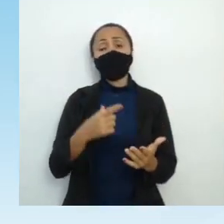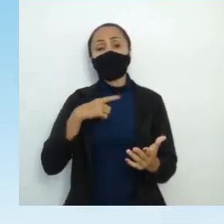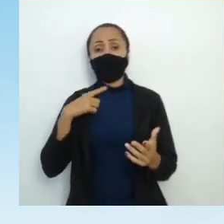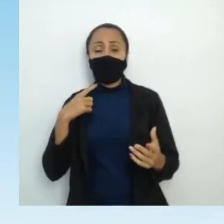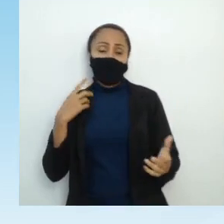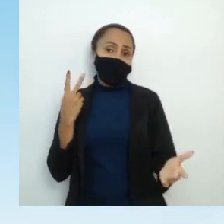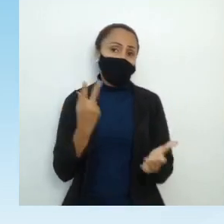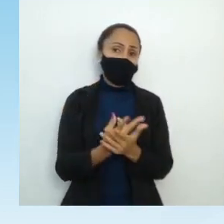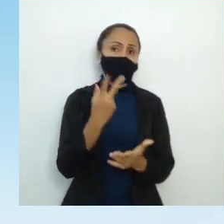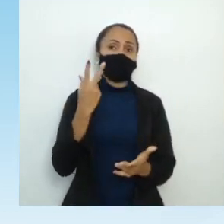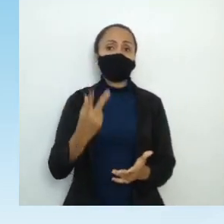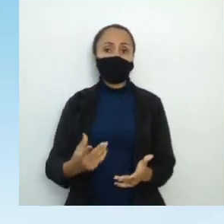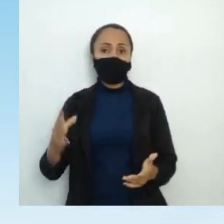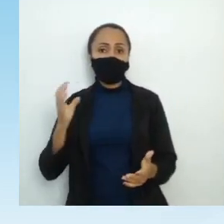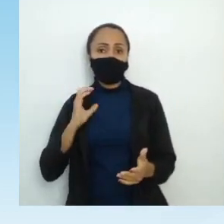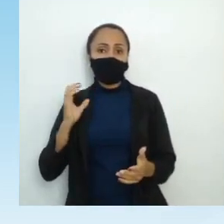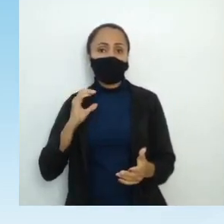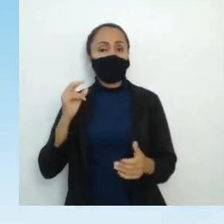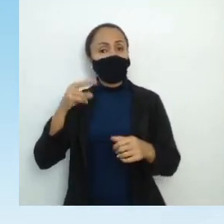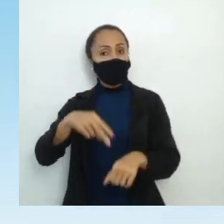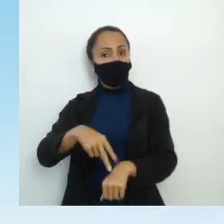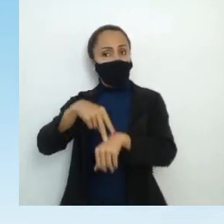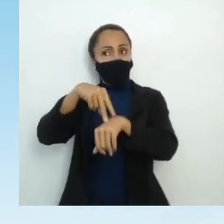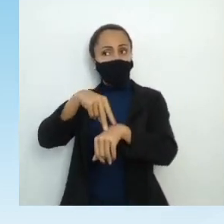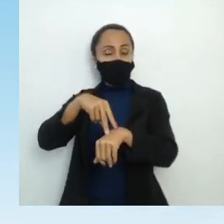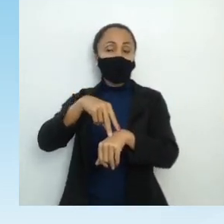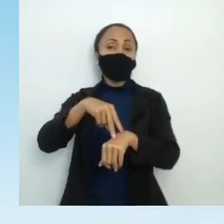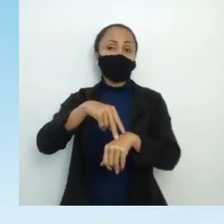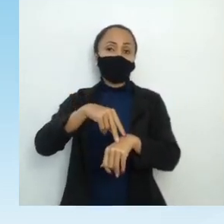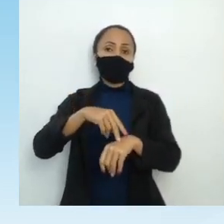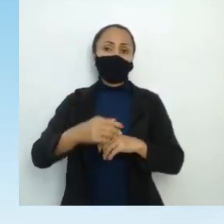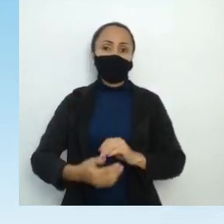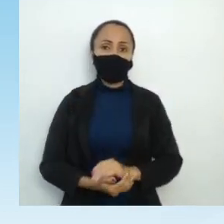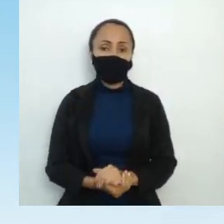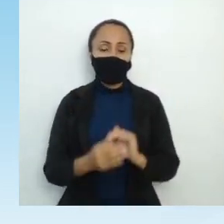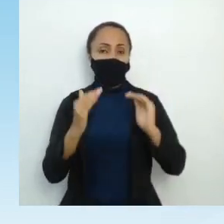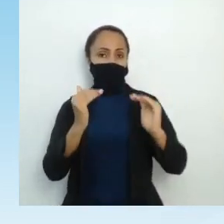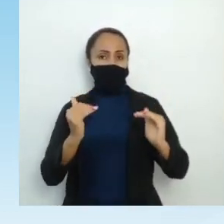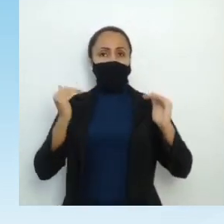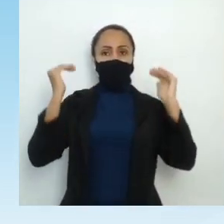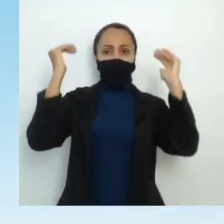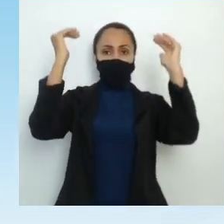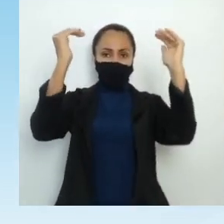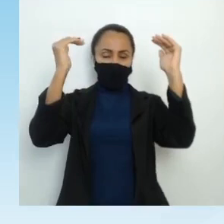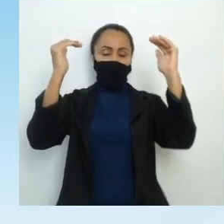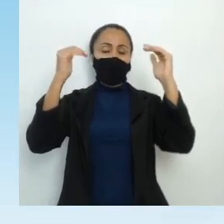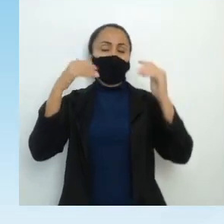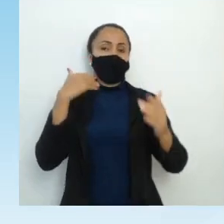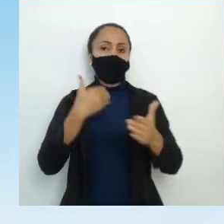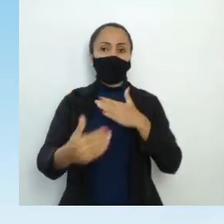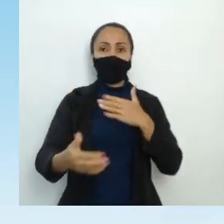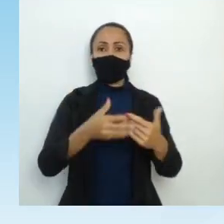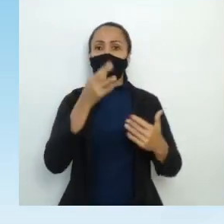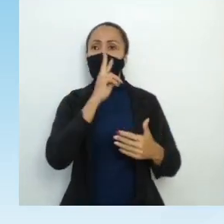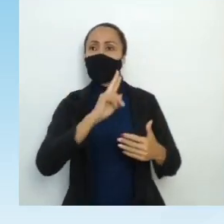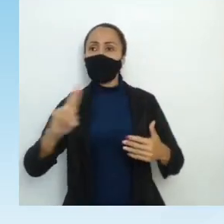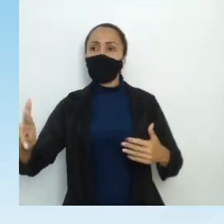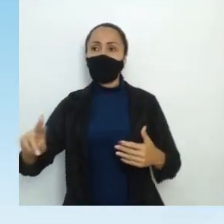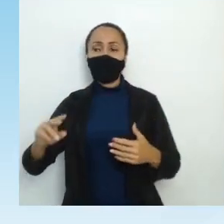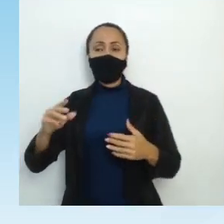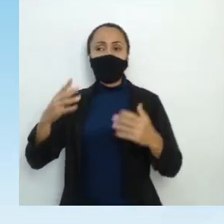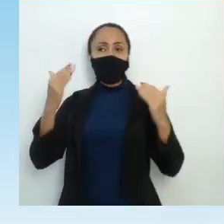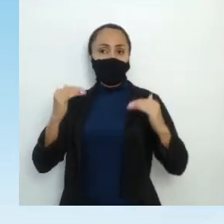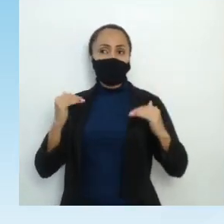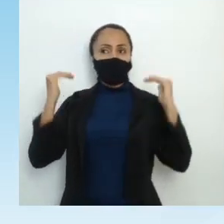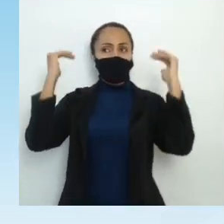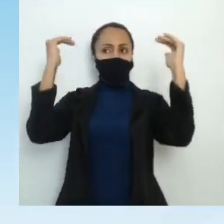se suplantando, se colocando no poder, né, acima de qualquer nobreza, acima de qualquer religião, né, ela vai ser ali a que vai